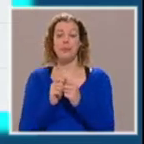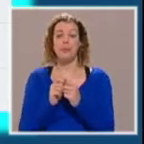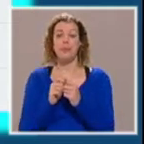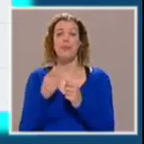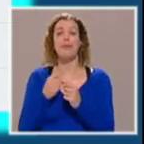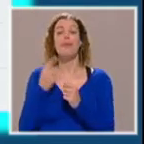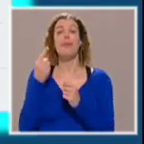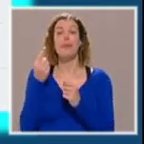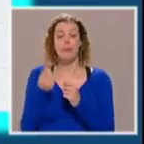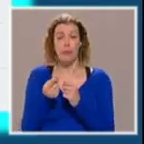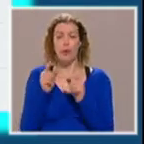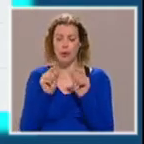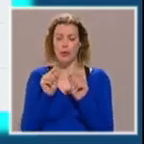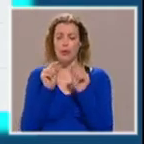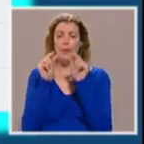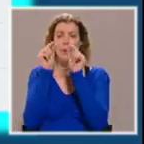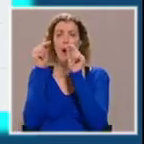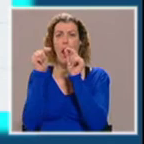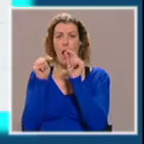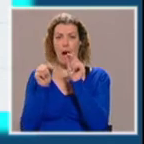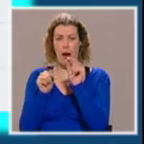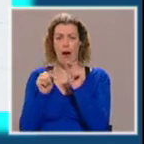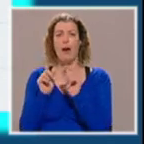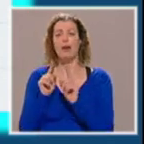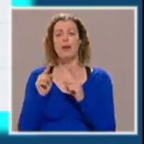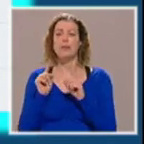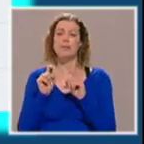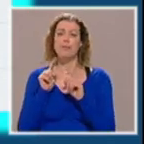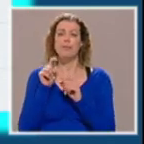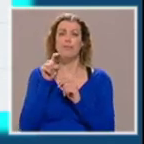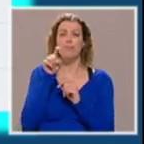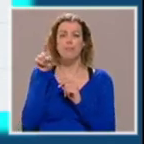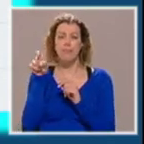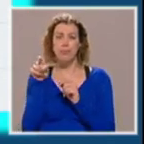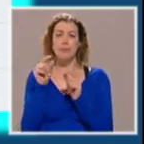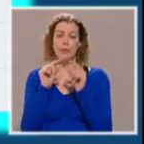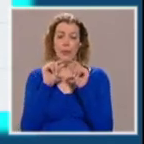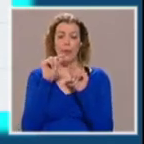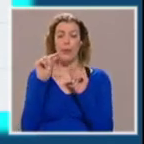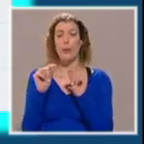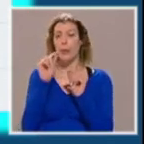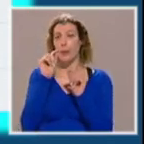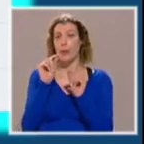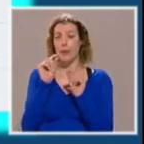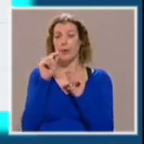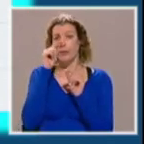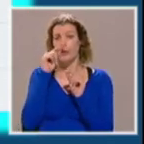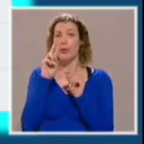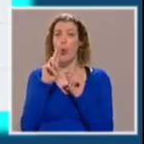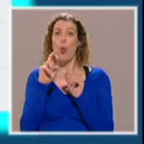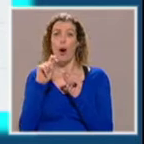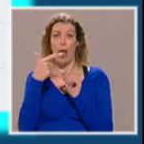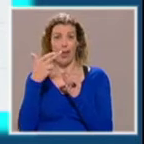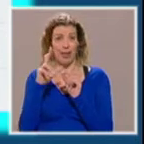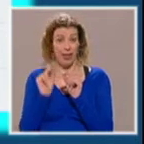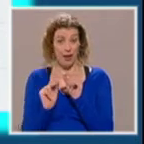e, depois de estarem nos canais deferentes, são conduzidos para a uretra. A uretra conduz, não